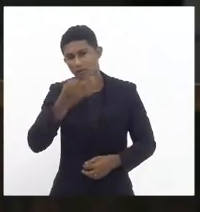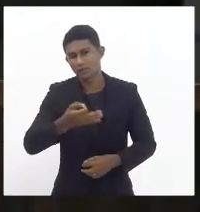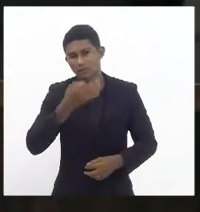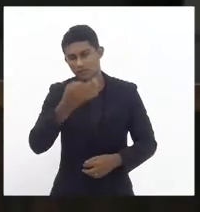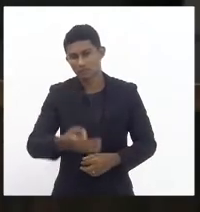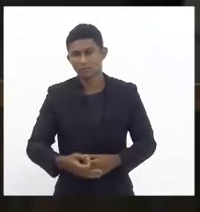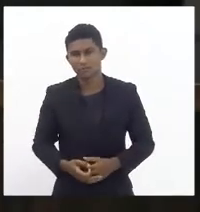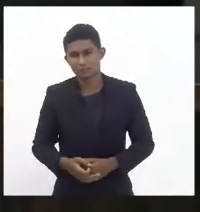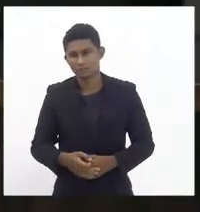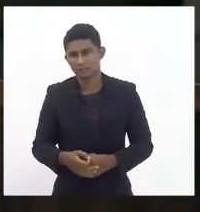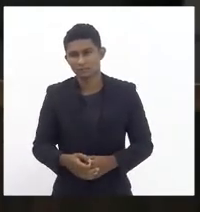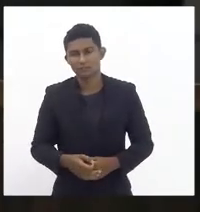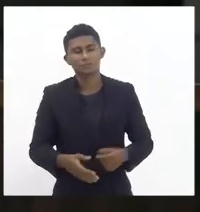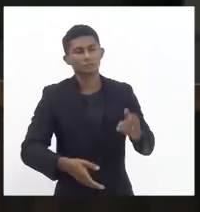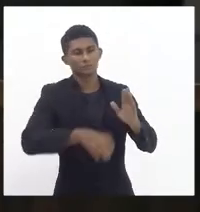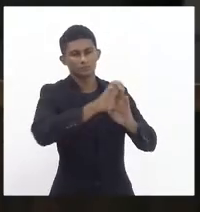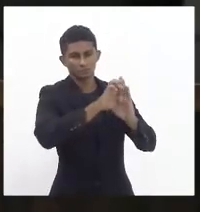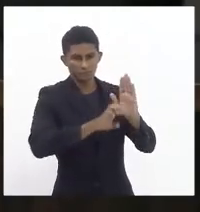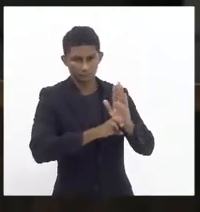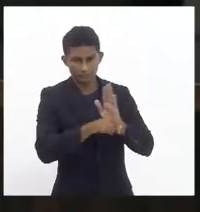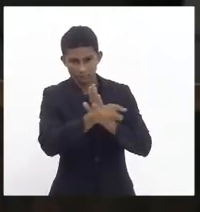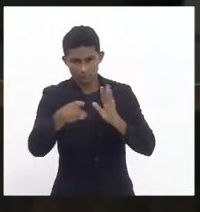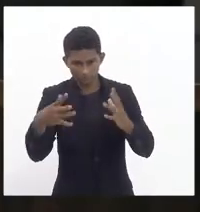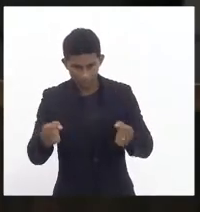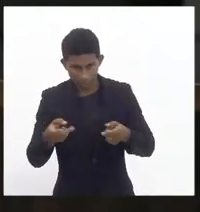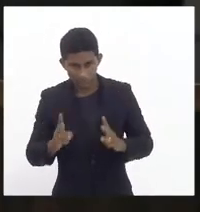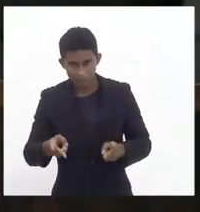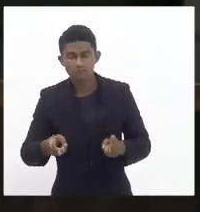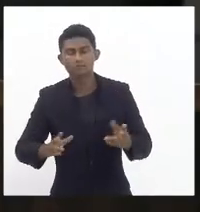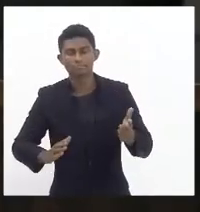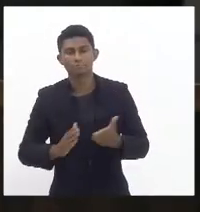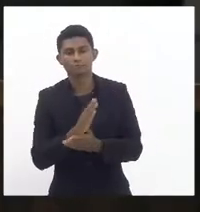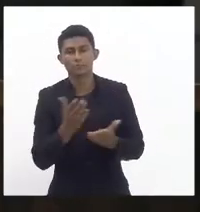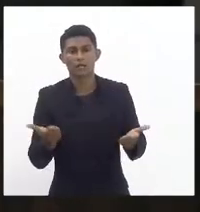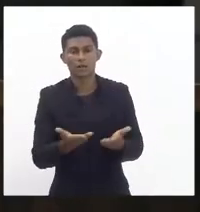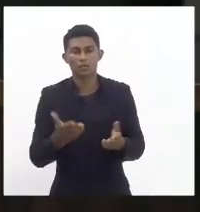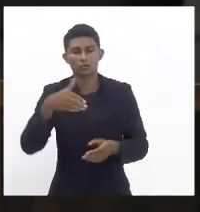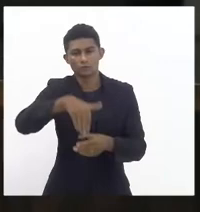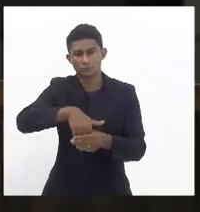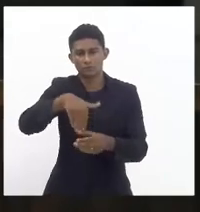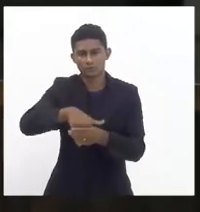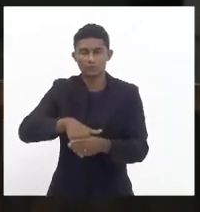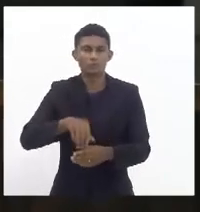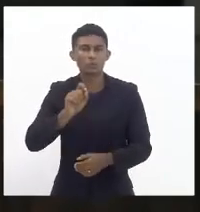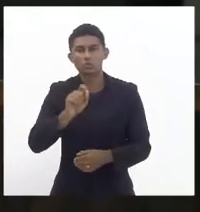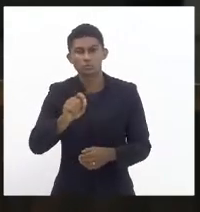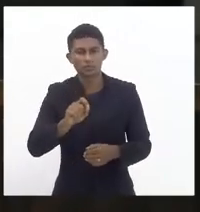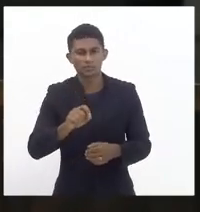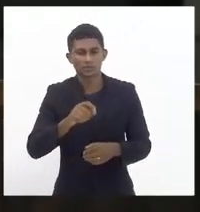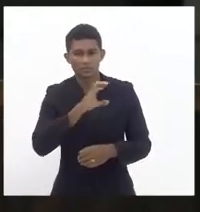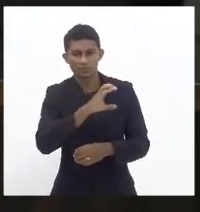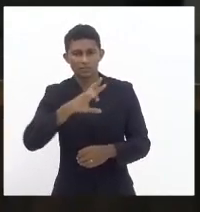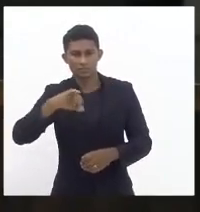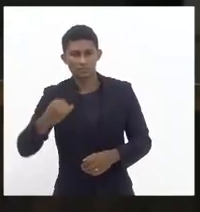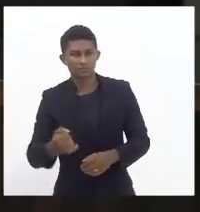é com emendas seus que a própria submissão aprovada em votação parecida a comissão Comissão de Justiça sobre as emendas de